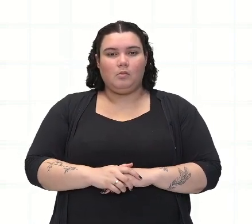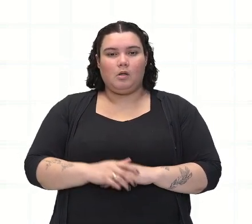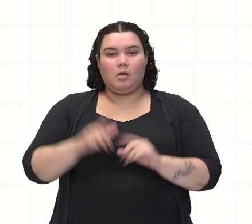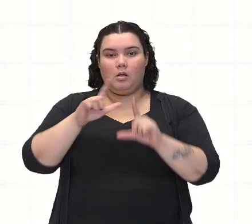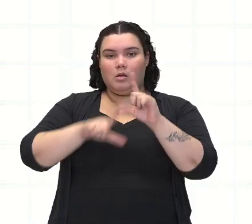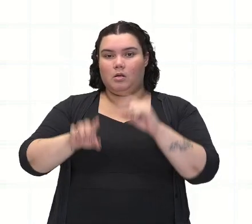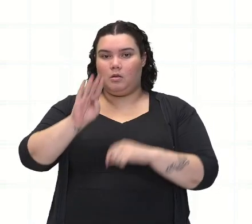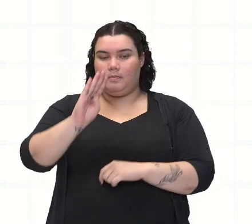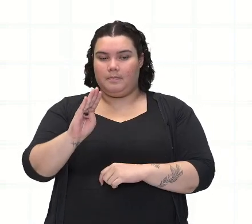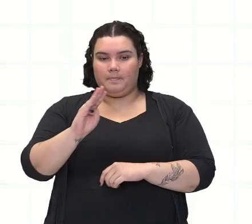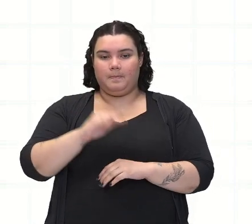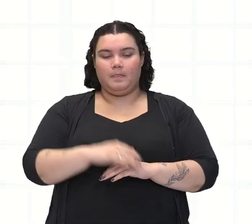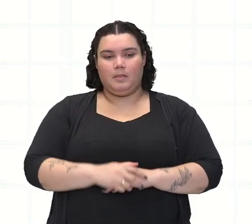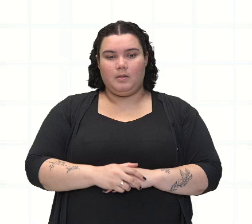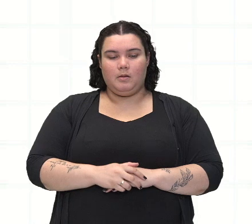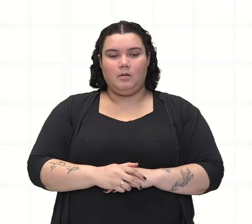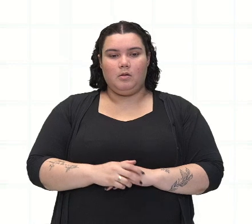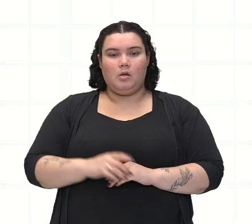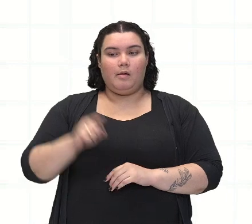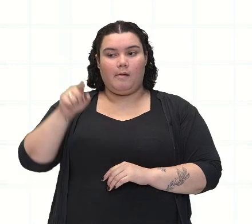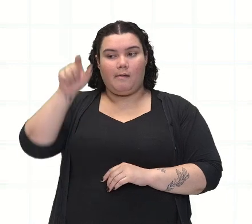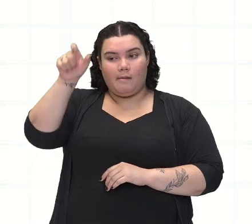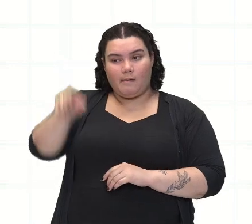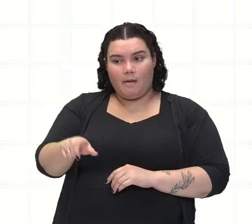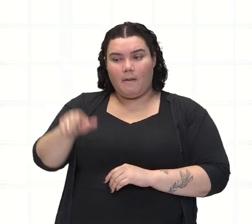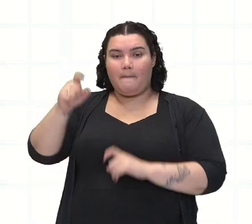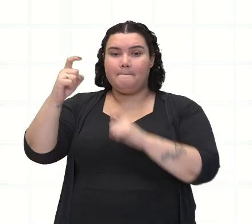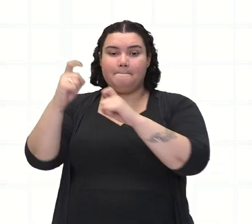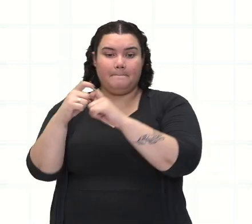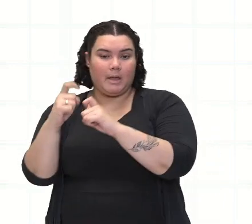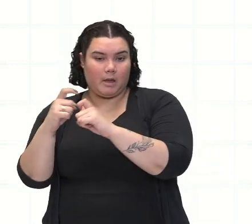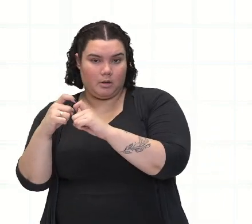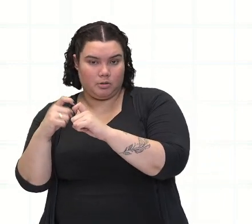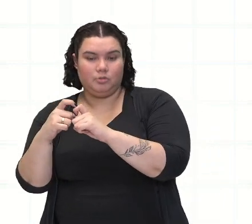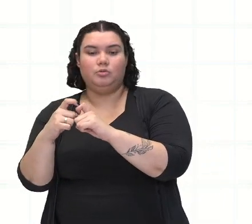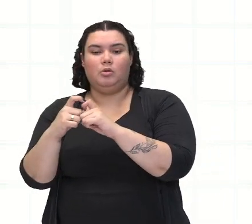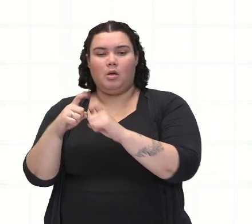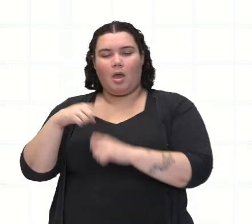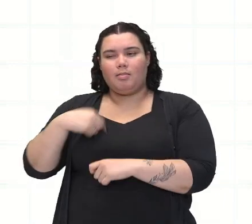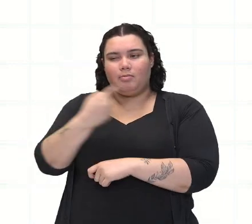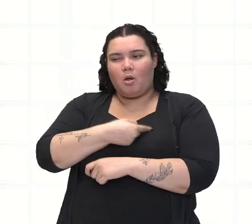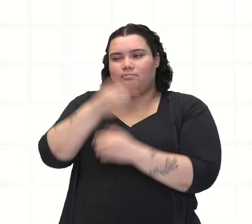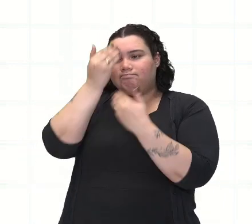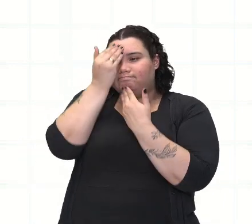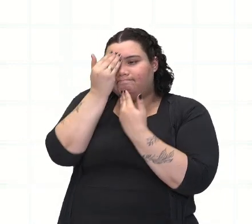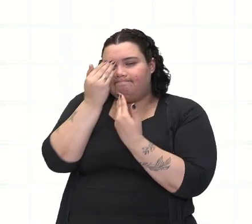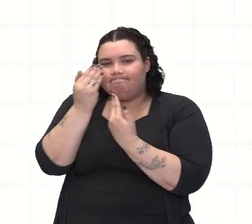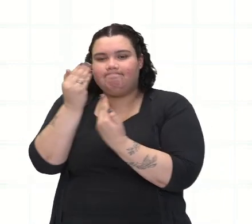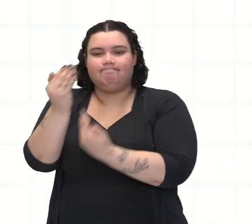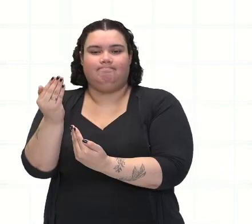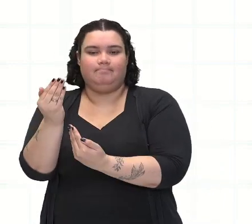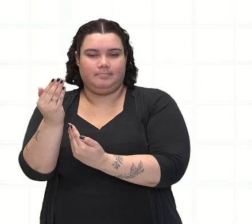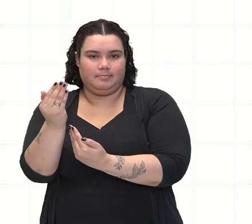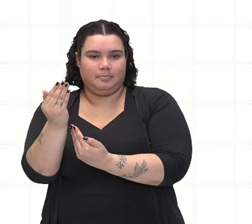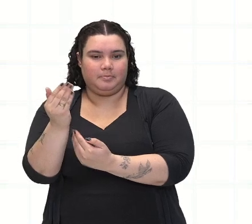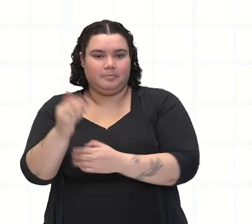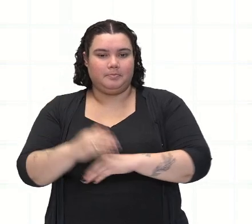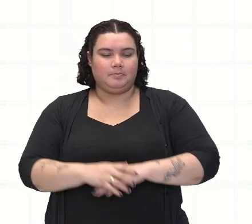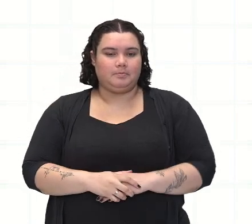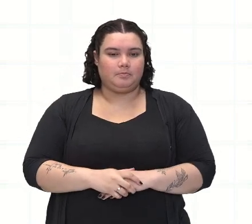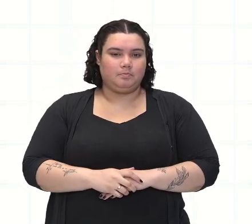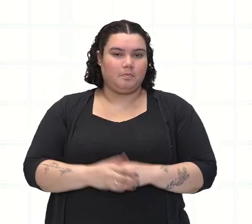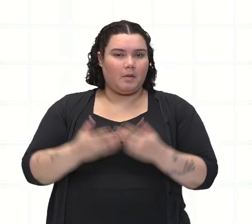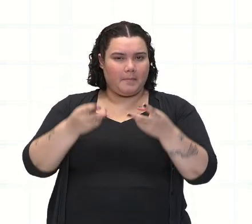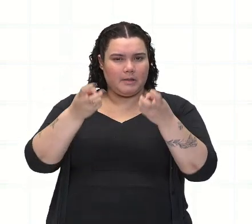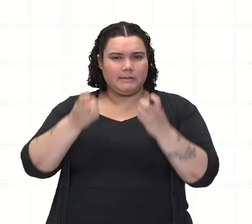Letra B, ele é o médico, a quem estamos muito